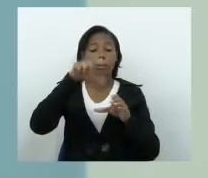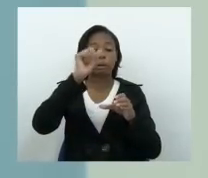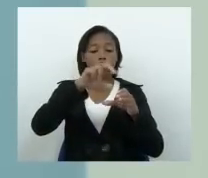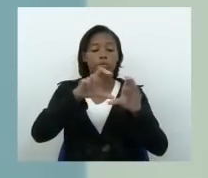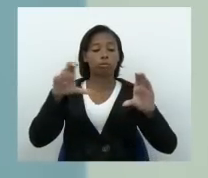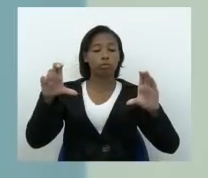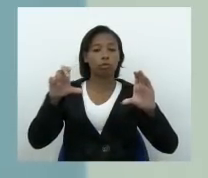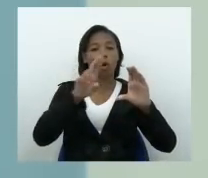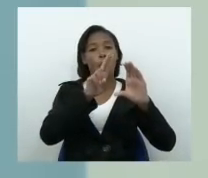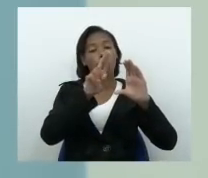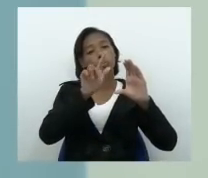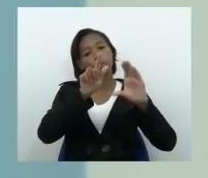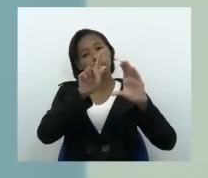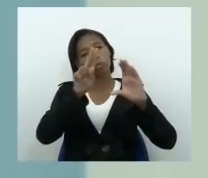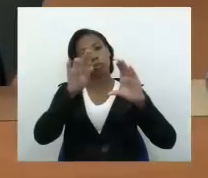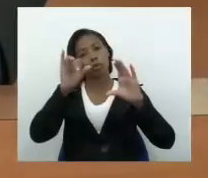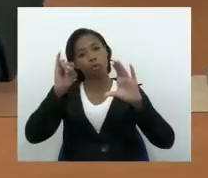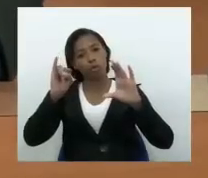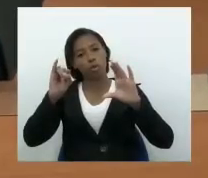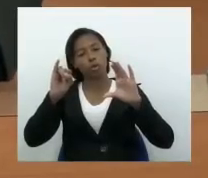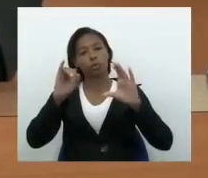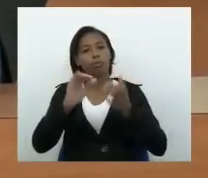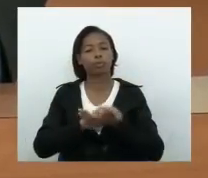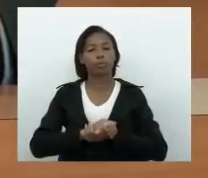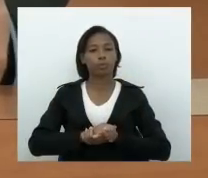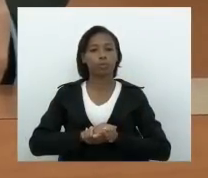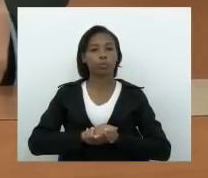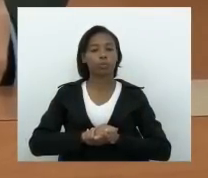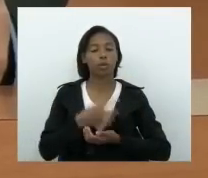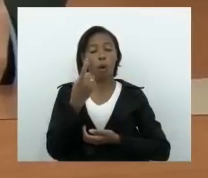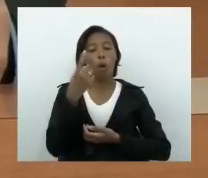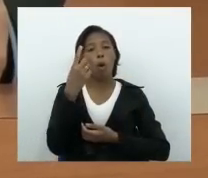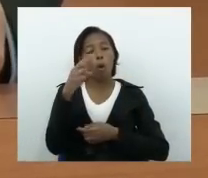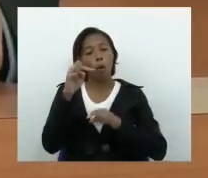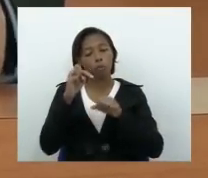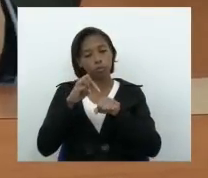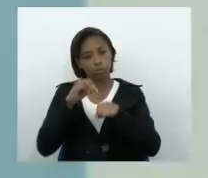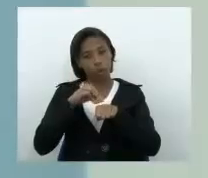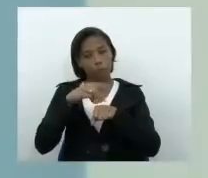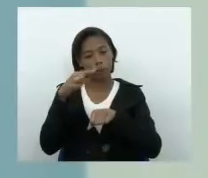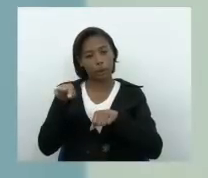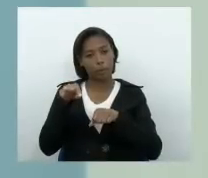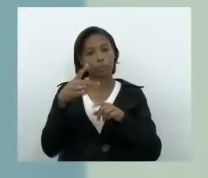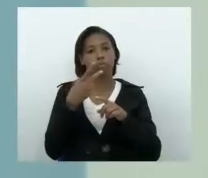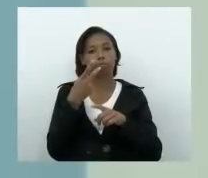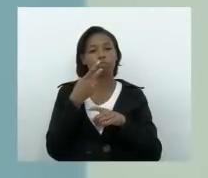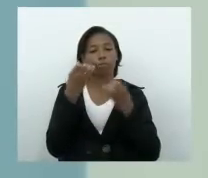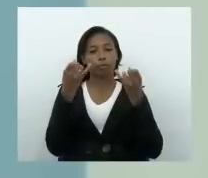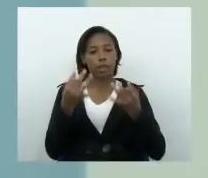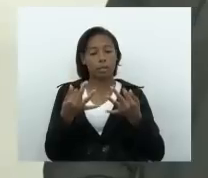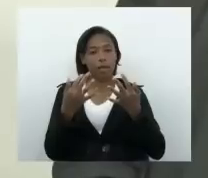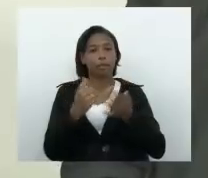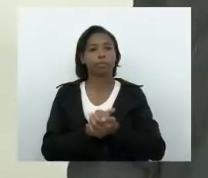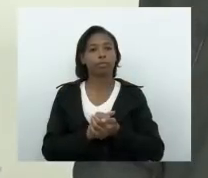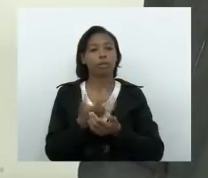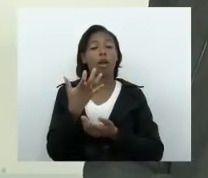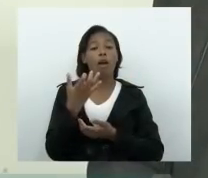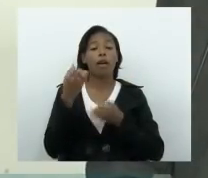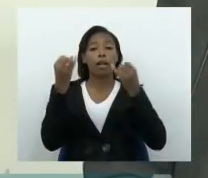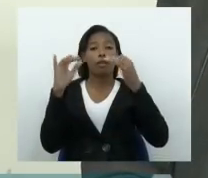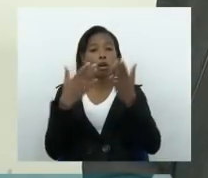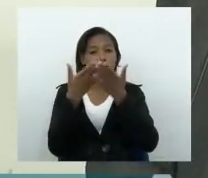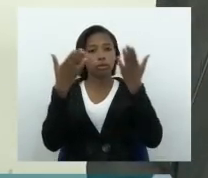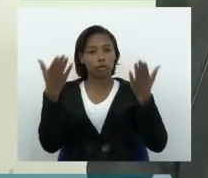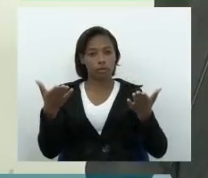é Guti, candidato do PSB. O senhor tem um minuto e meio para suas considerações finais, candidato. Quero falar